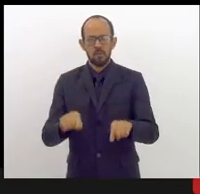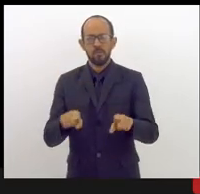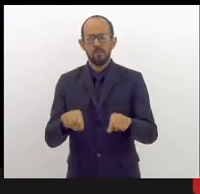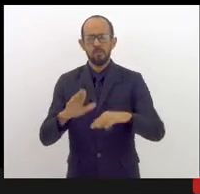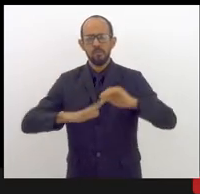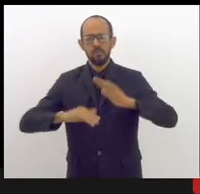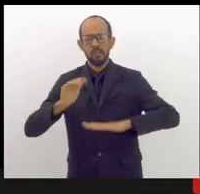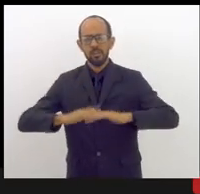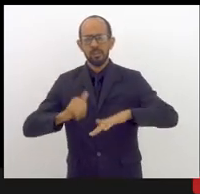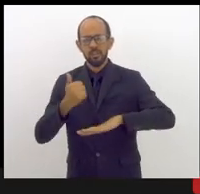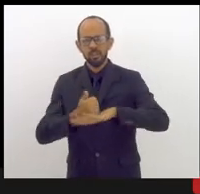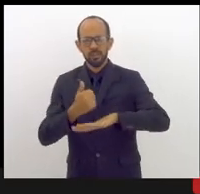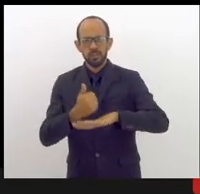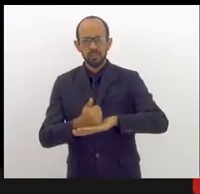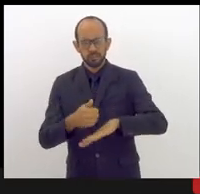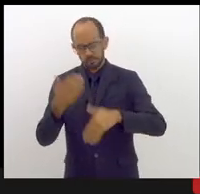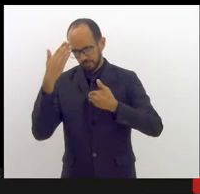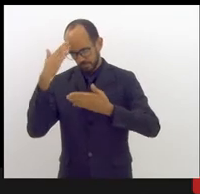profissionais